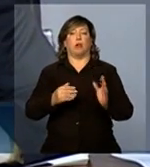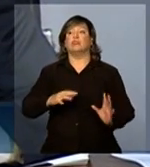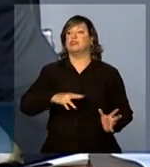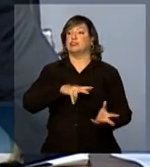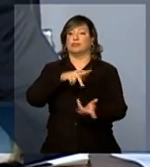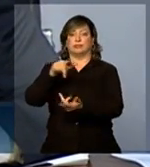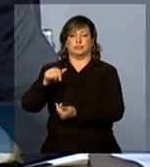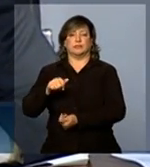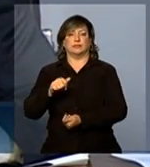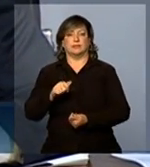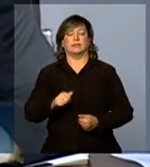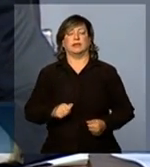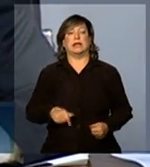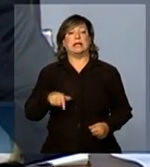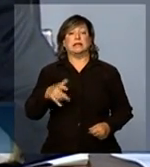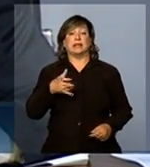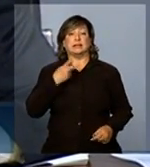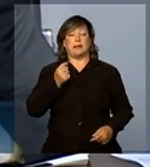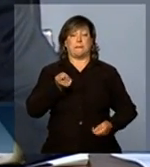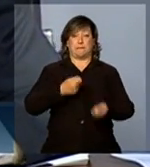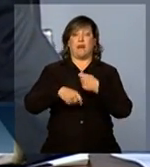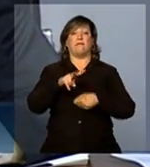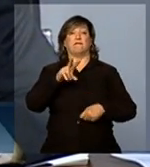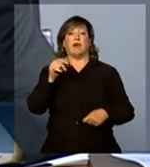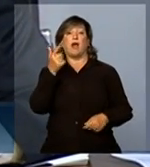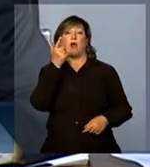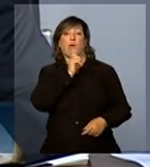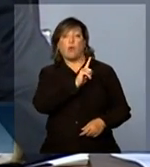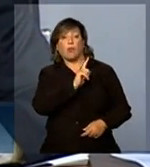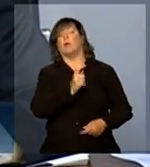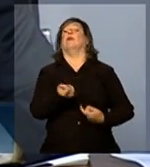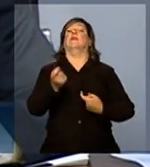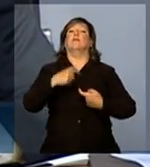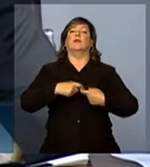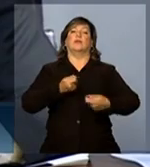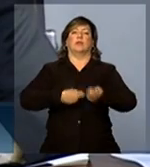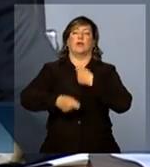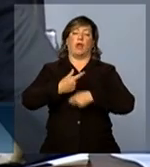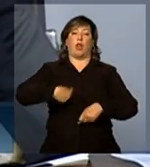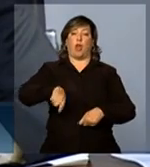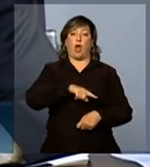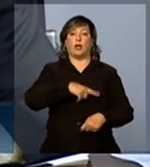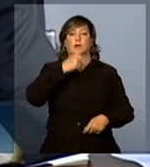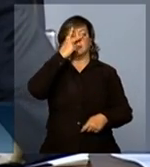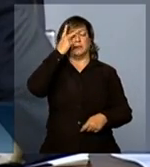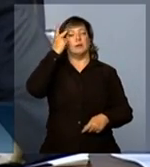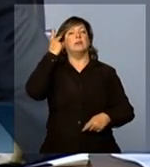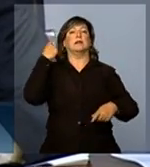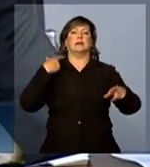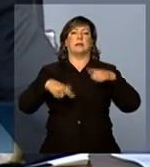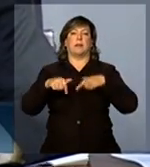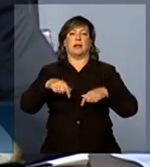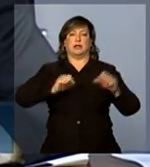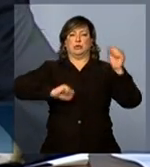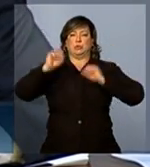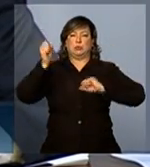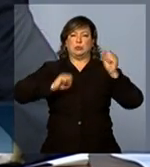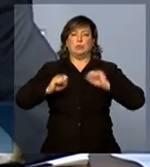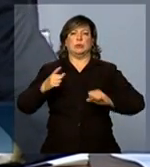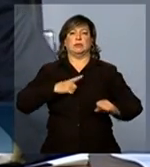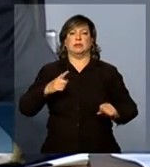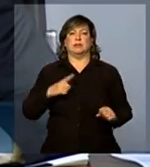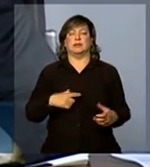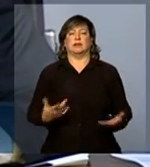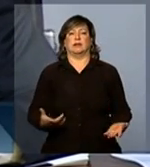internacional. Significa que os mercados vão se recuperar e a nossa indústria, por exemplo, que